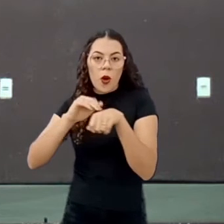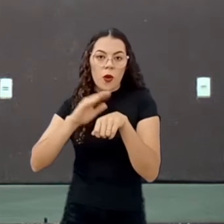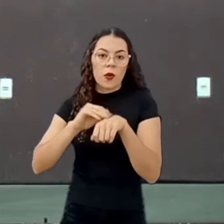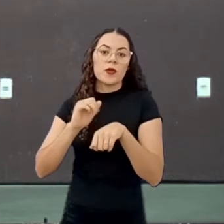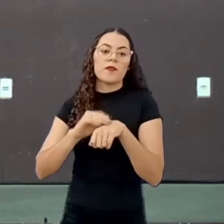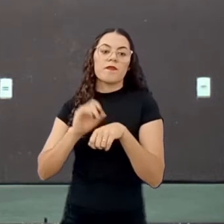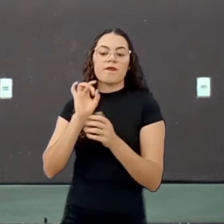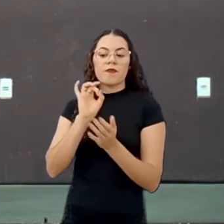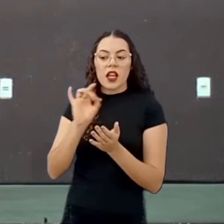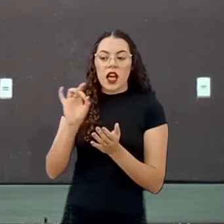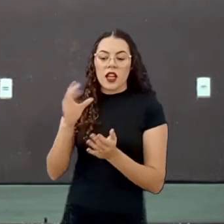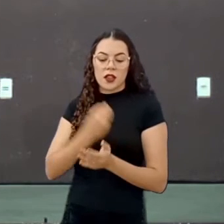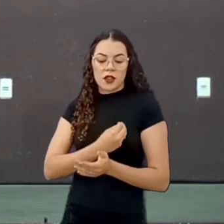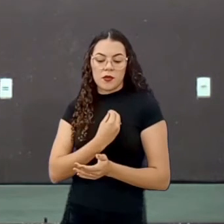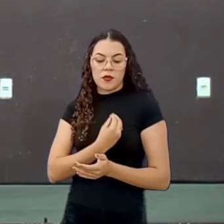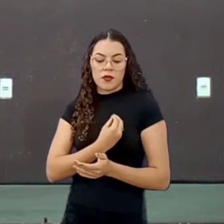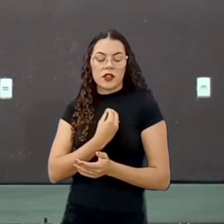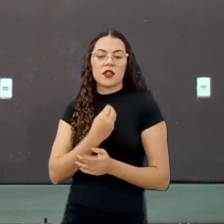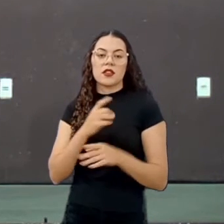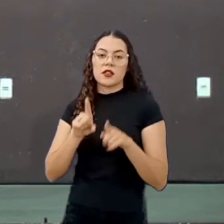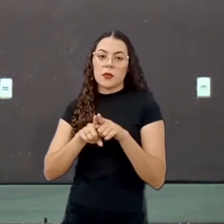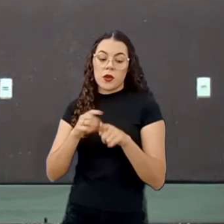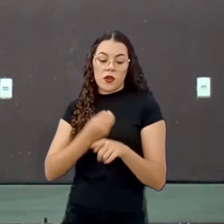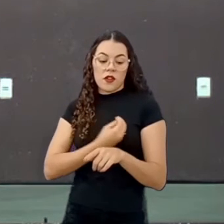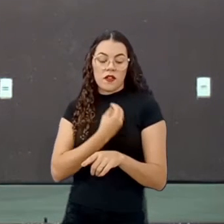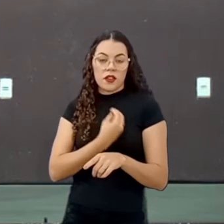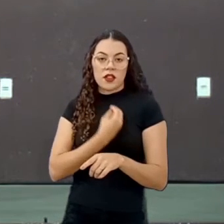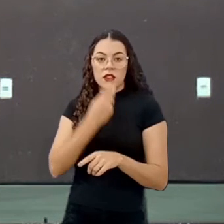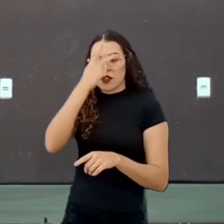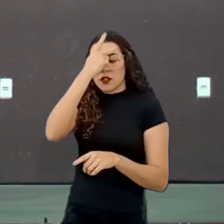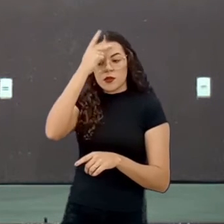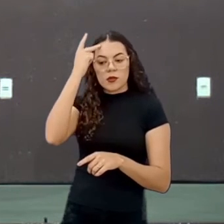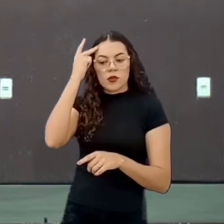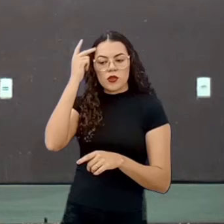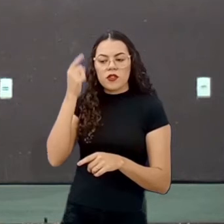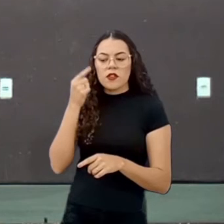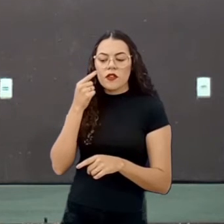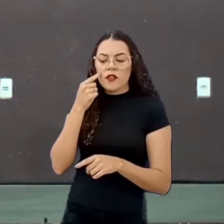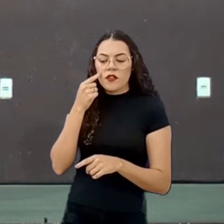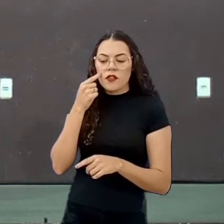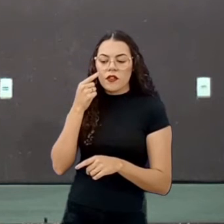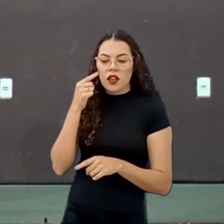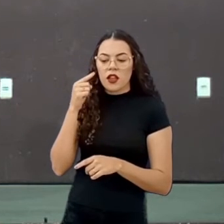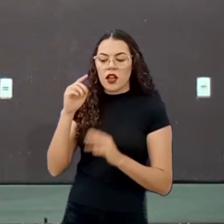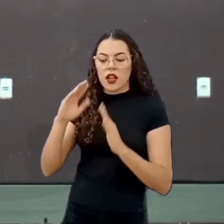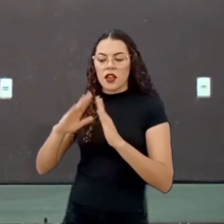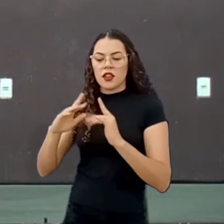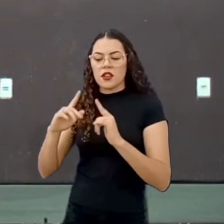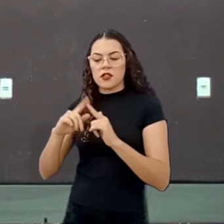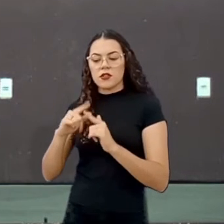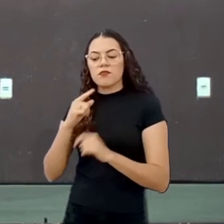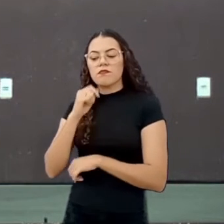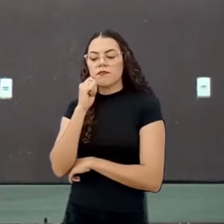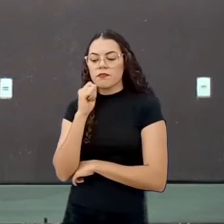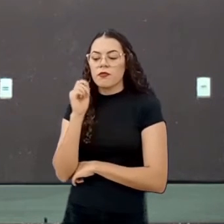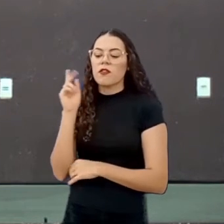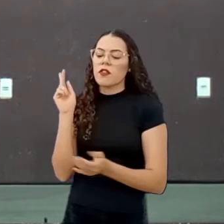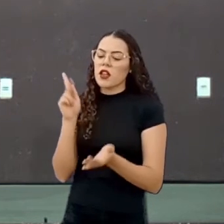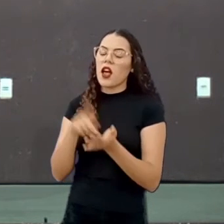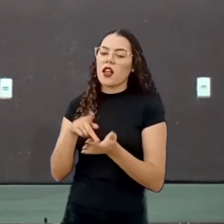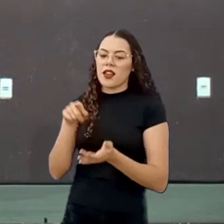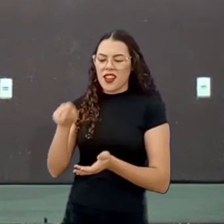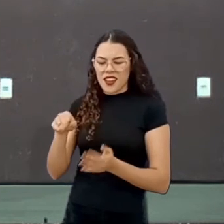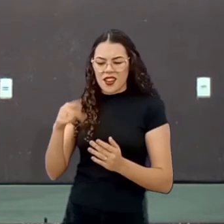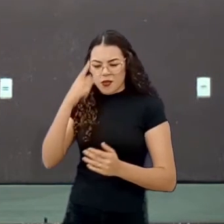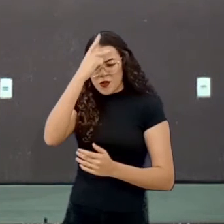e que fez para aquela igreja. Uma vida onde as pessoas olhavam para a igreja e diziam, de fato, esse povo é crente,